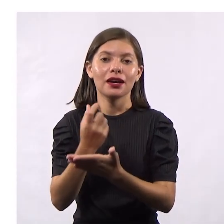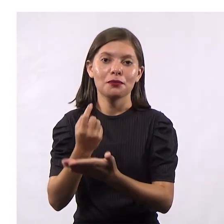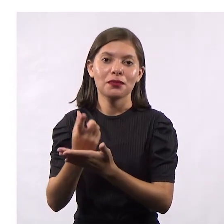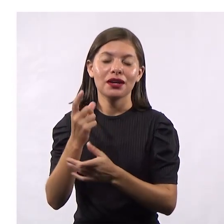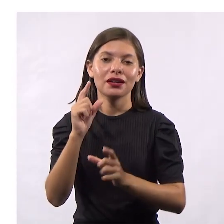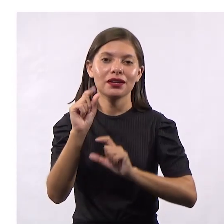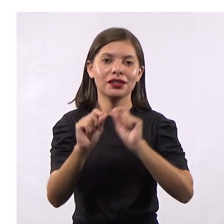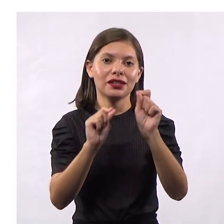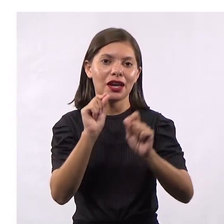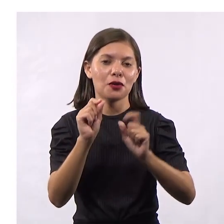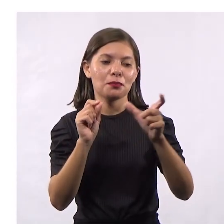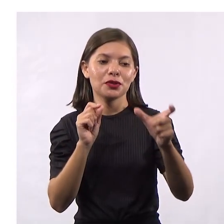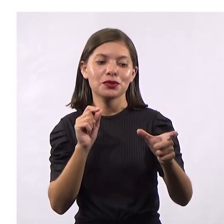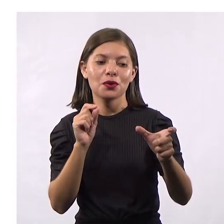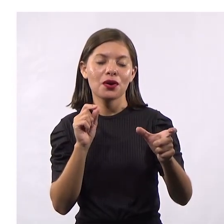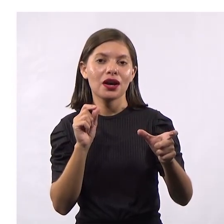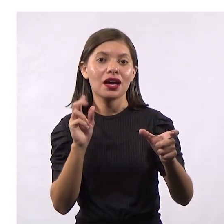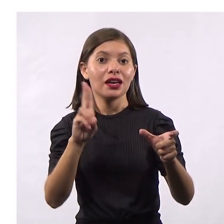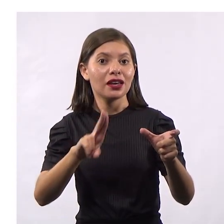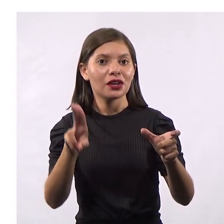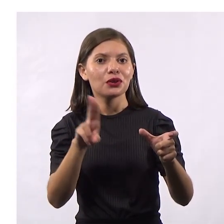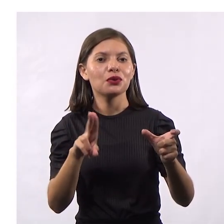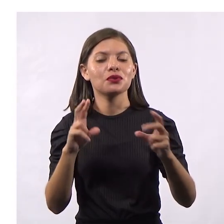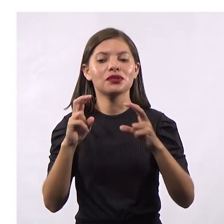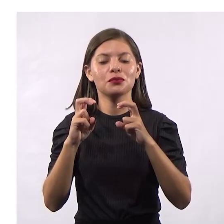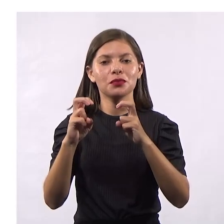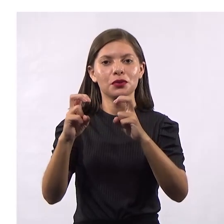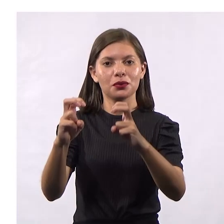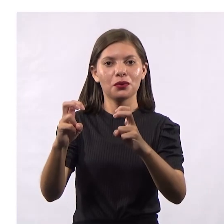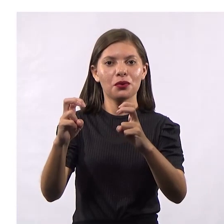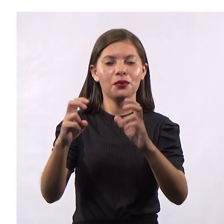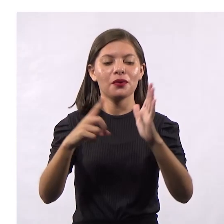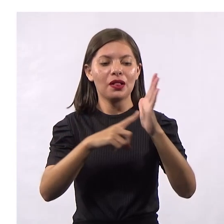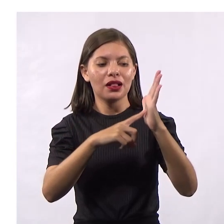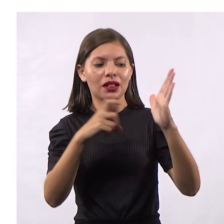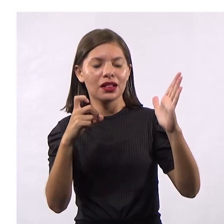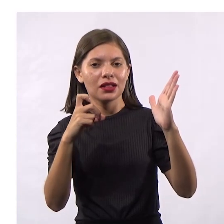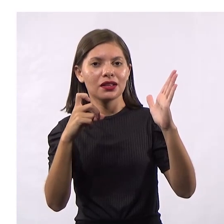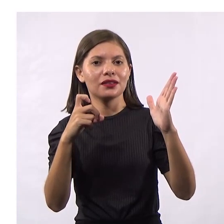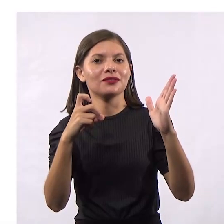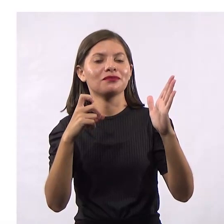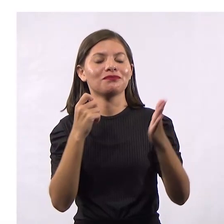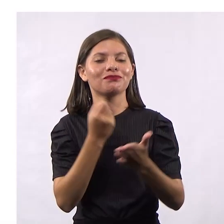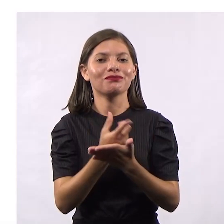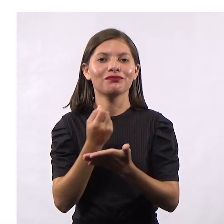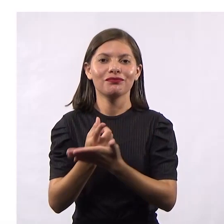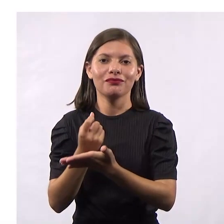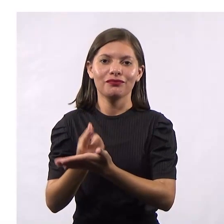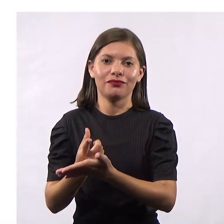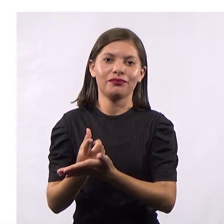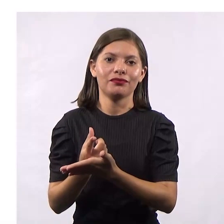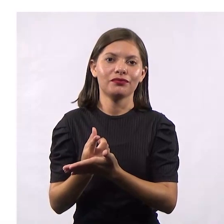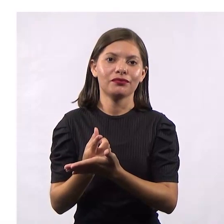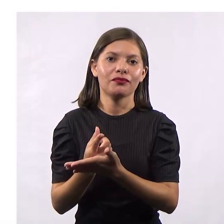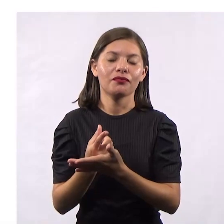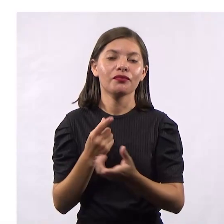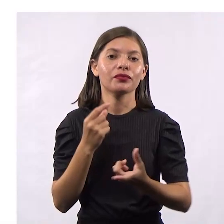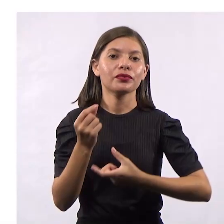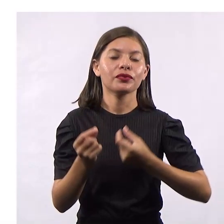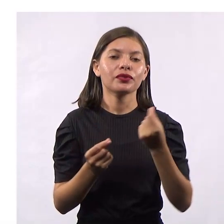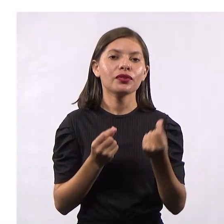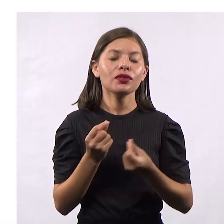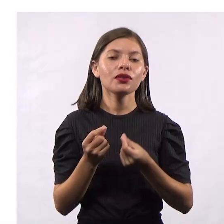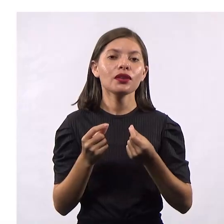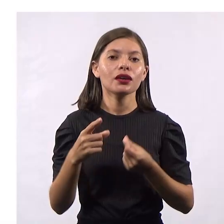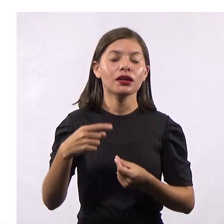remunerada pelos usuários que vão pagar a tarifa, que é do metrô, né, ao comprar a passagem ou bilhete. Olha aí.